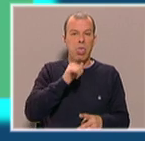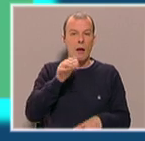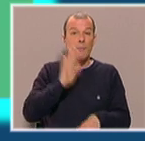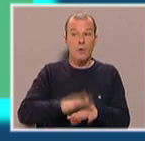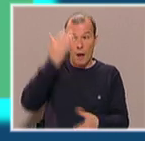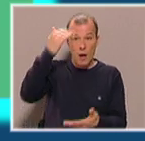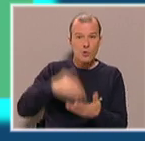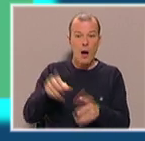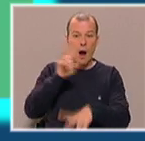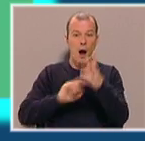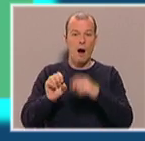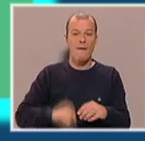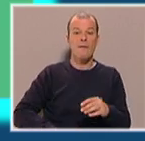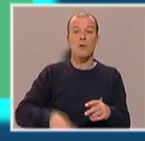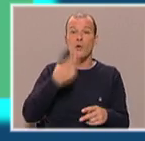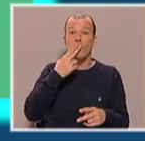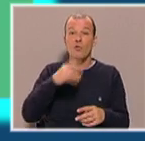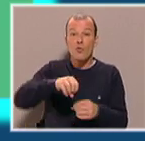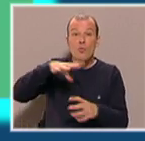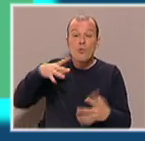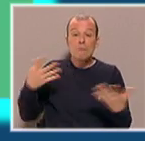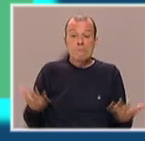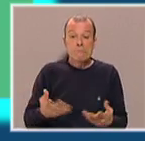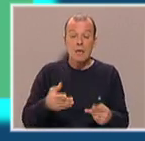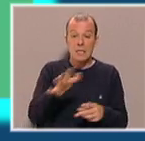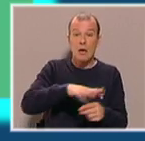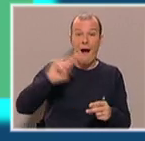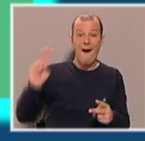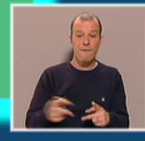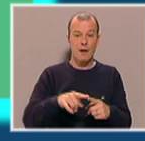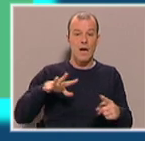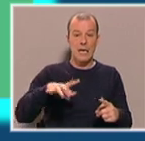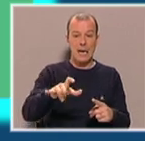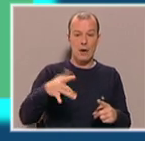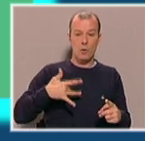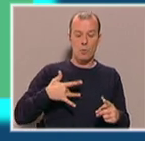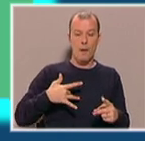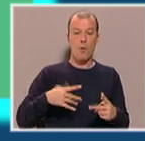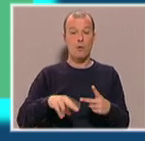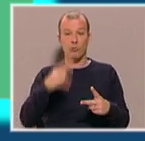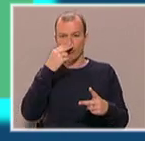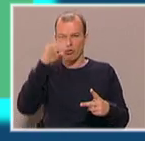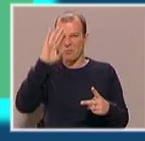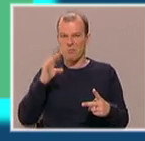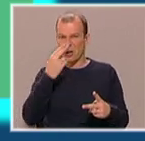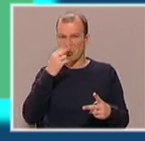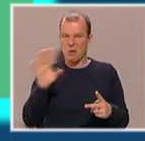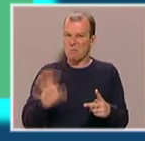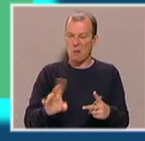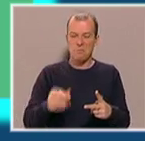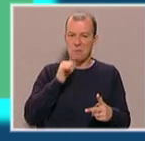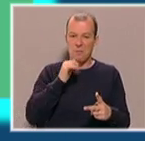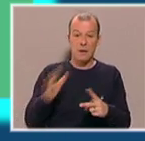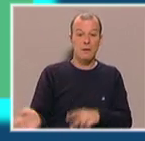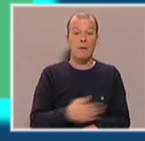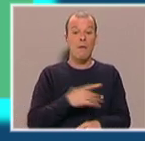como consequência da inalação do fumo do tabaco. Temos aqui duas situações, aqui aquela que me parece cancro do pulmão, constipação ainda não.